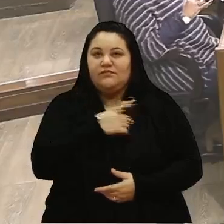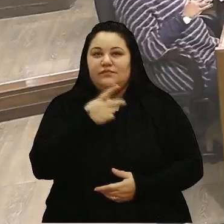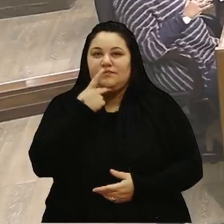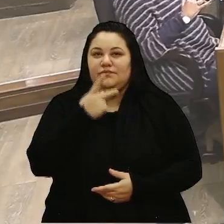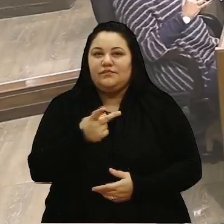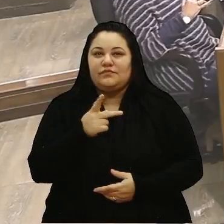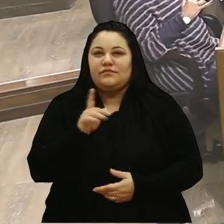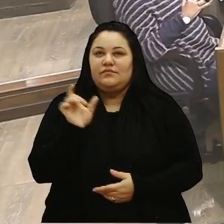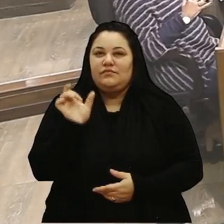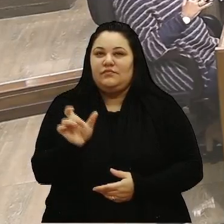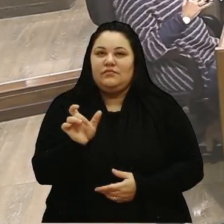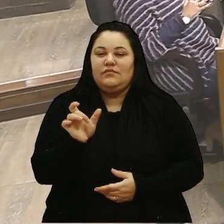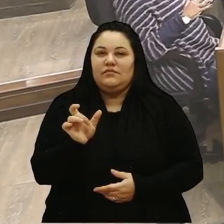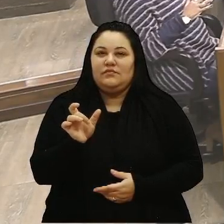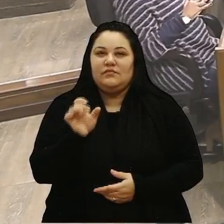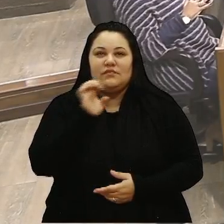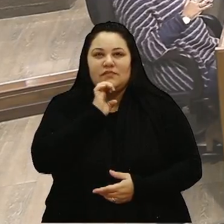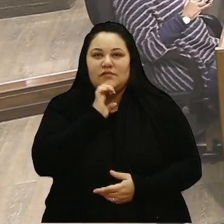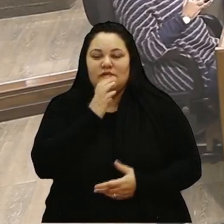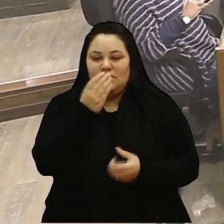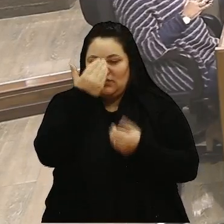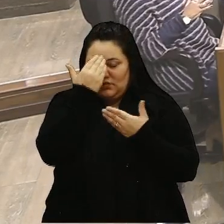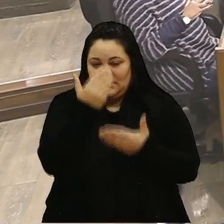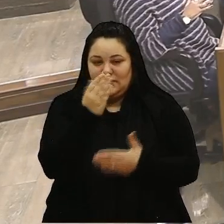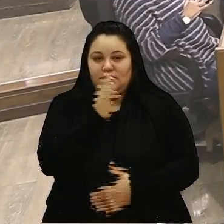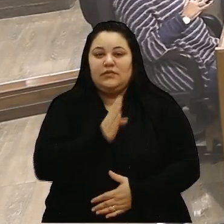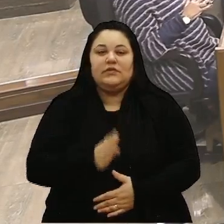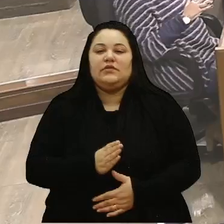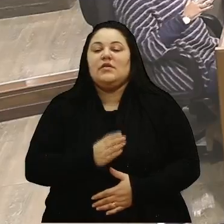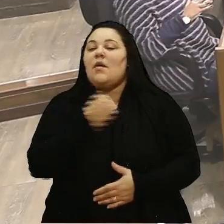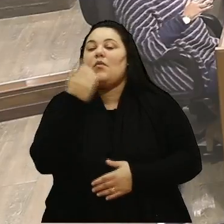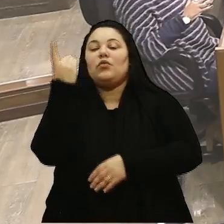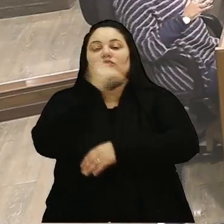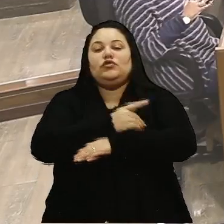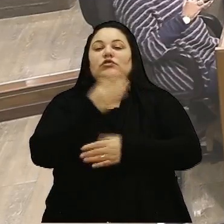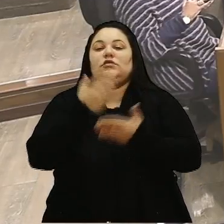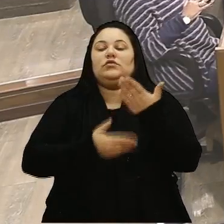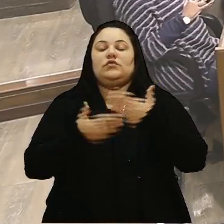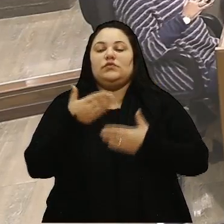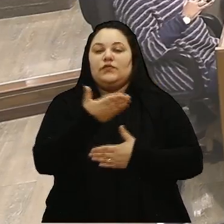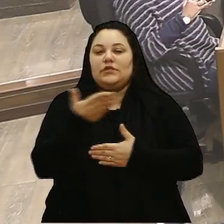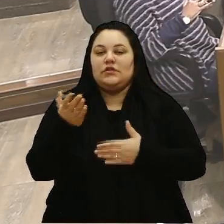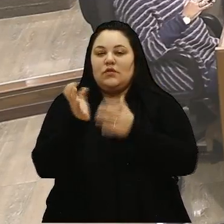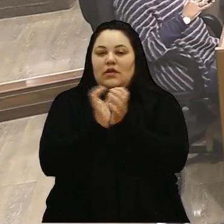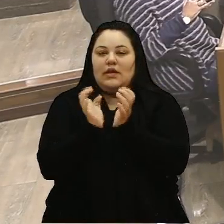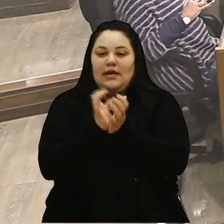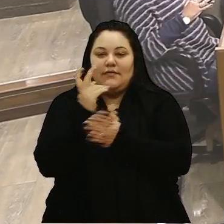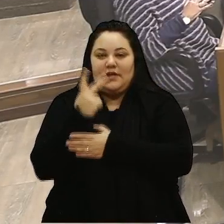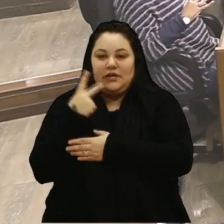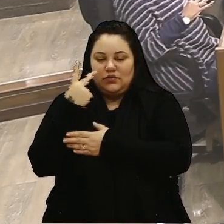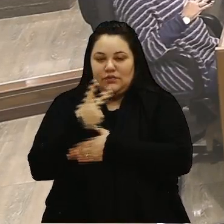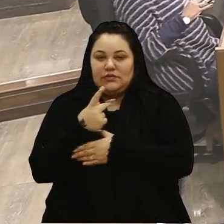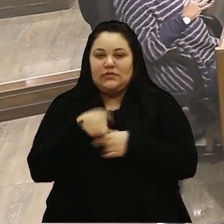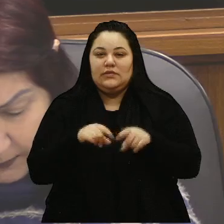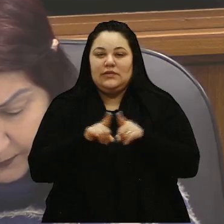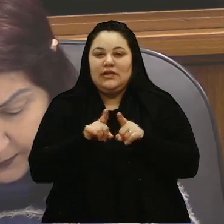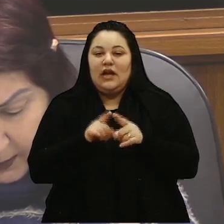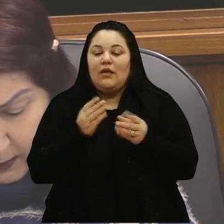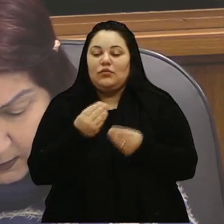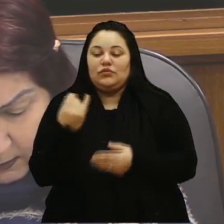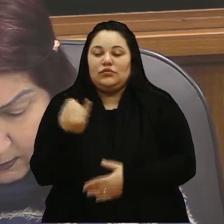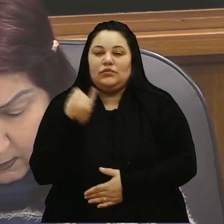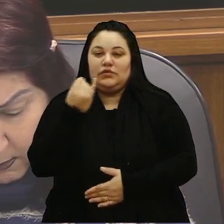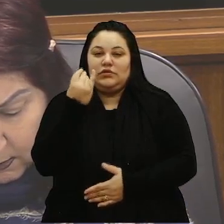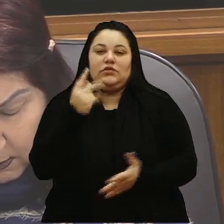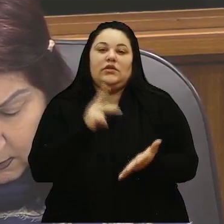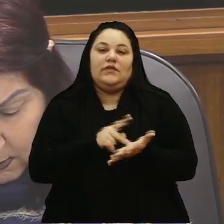Estela Balardim. Muito obrigada, senhor presidente. Bom dia, colegas vereadoras, colegas vereadores. É muito importante, de